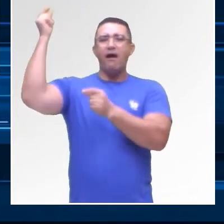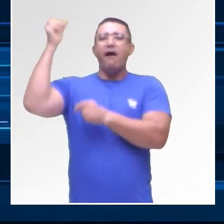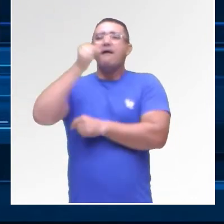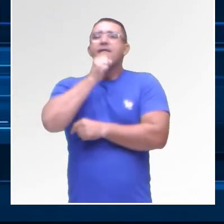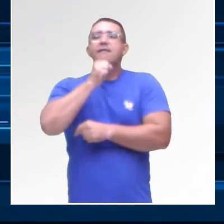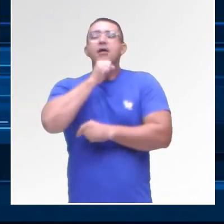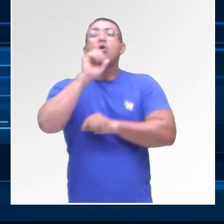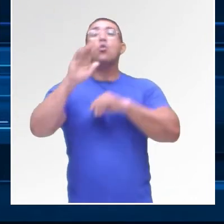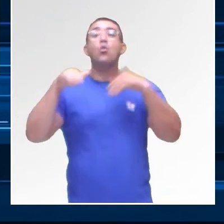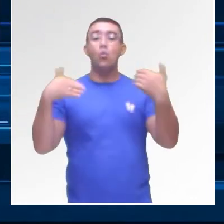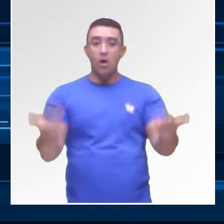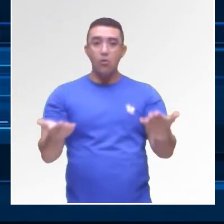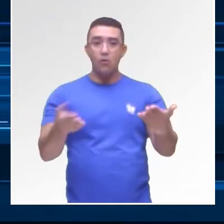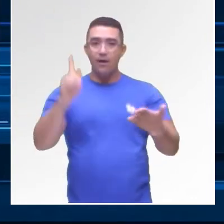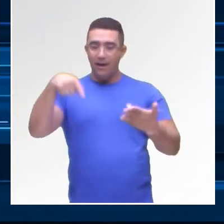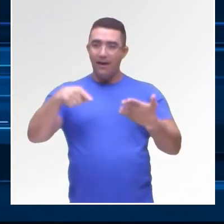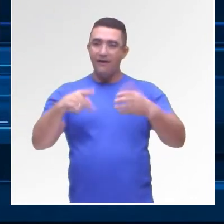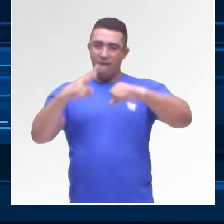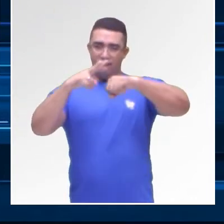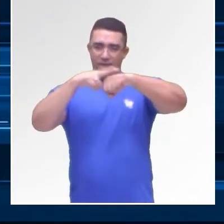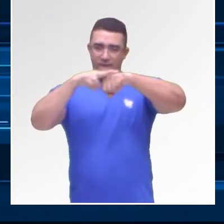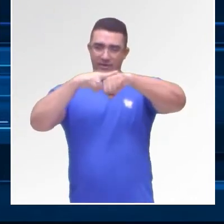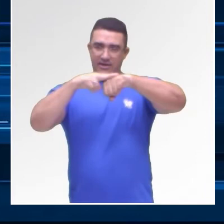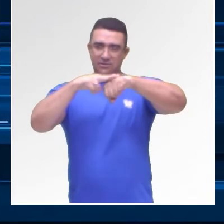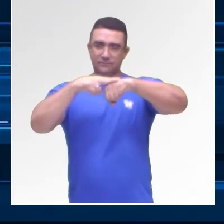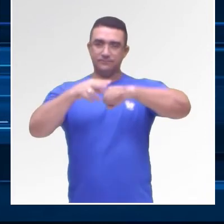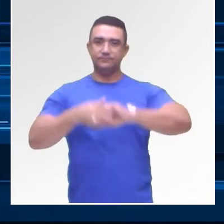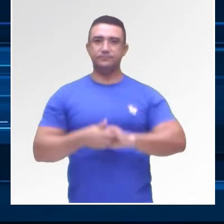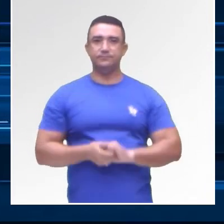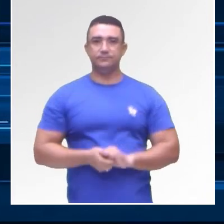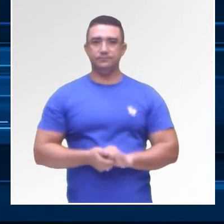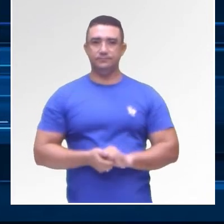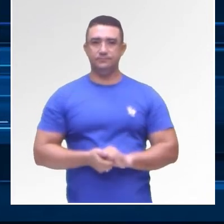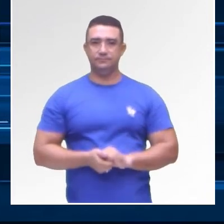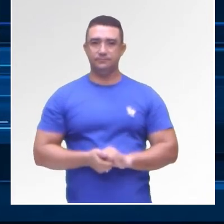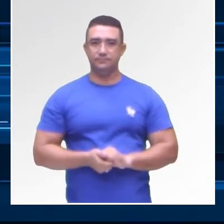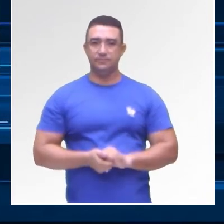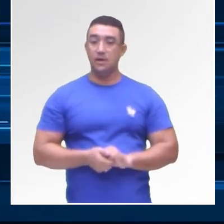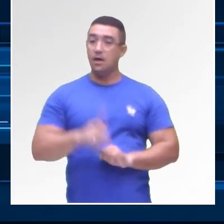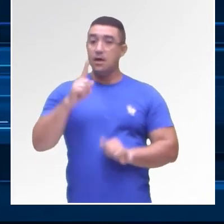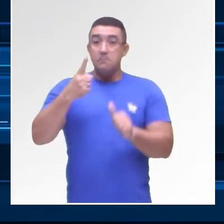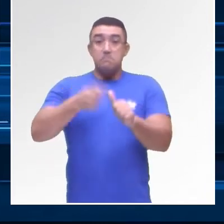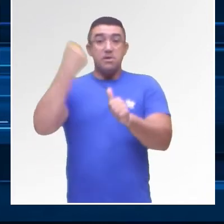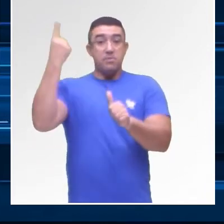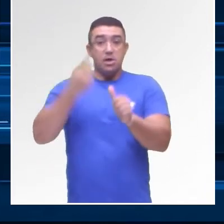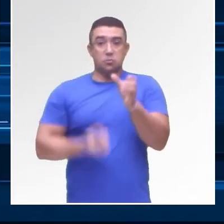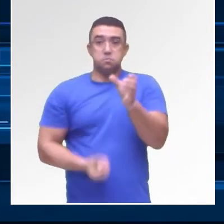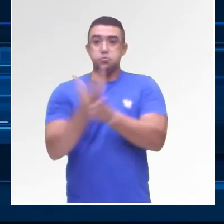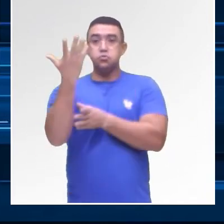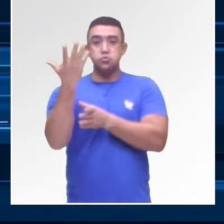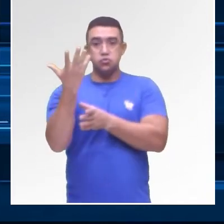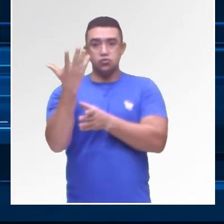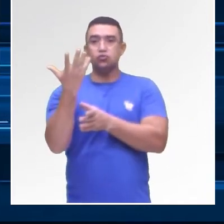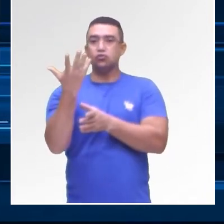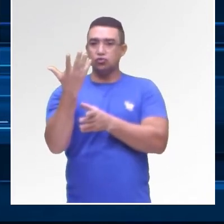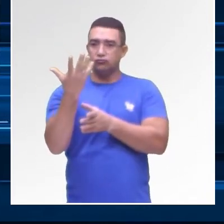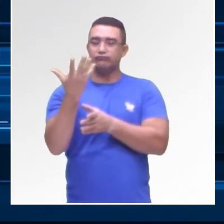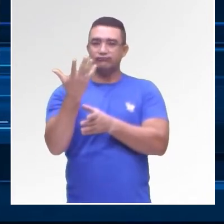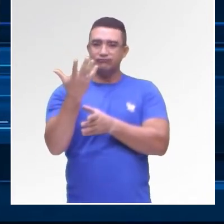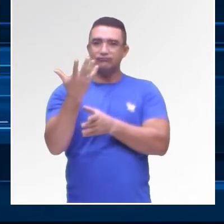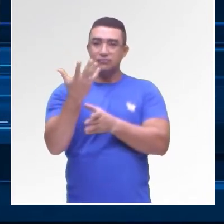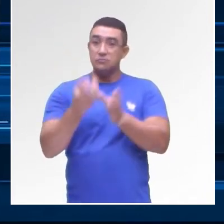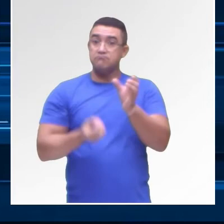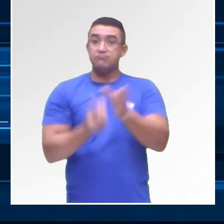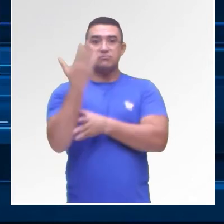patins Squad. Então, o patins Squad foi um dos primeiros modelos fabricados, já na era